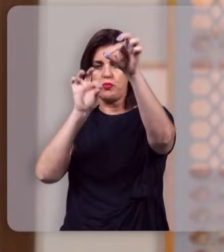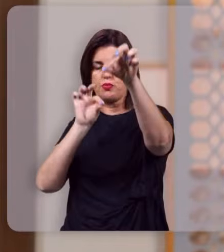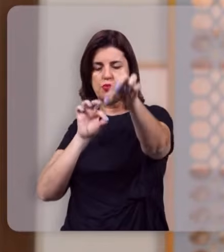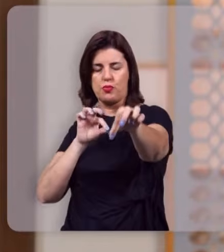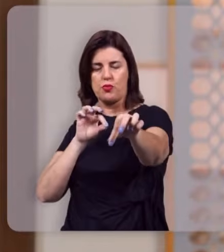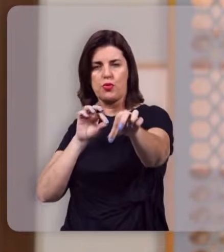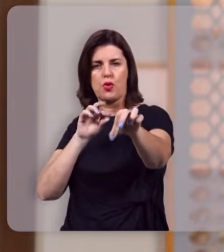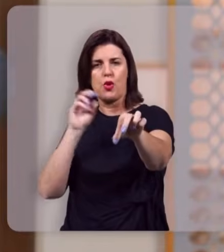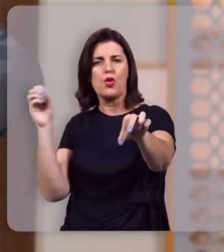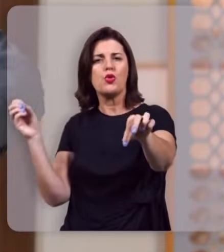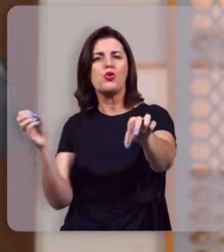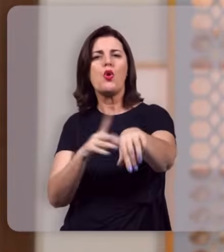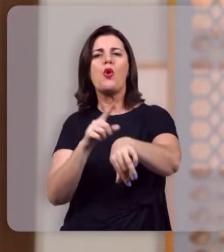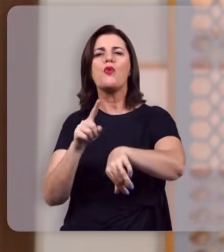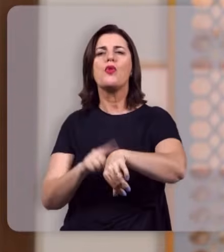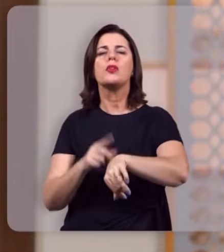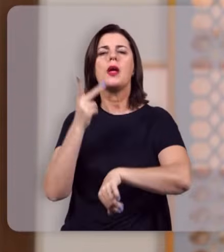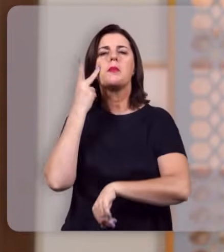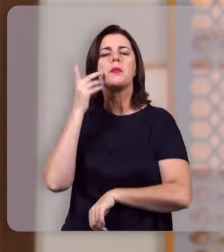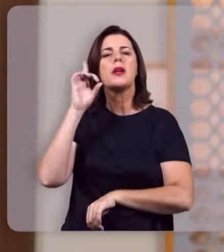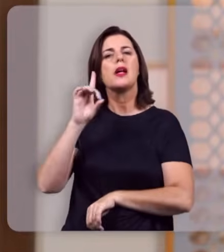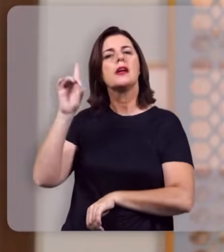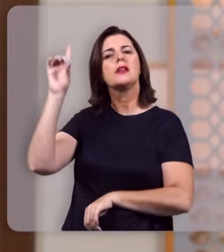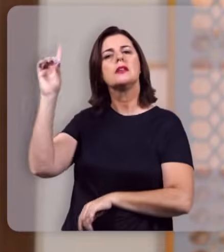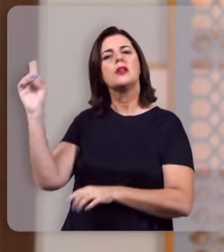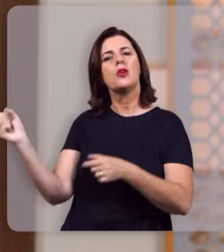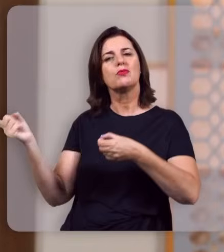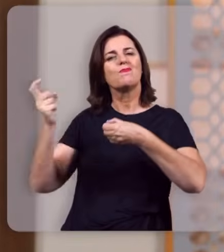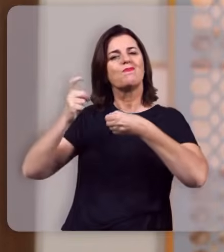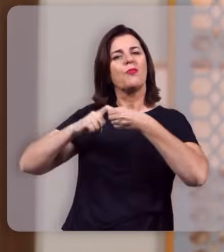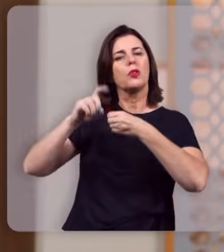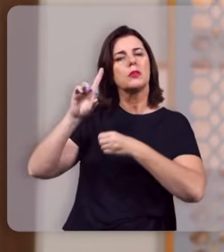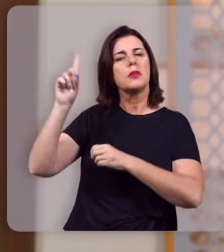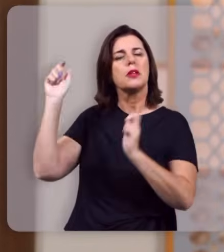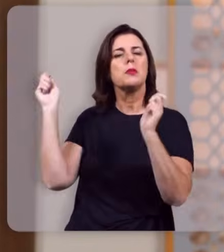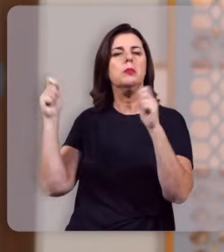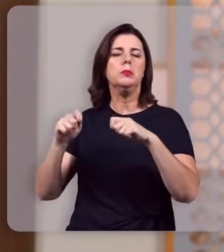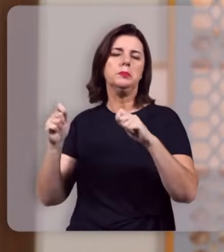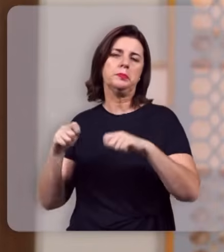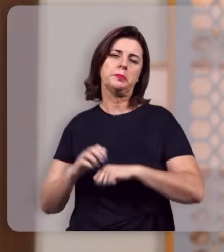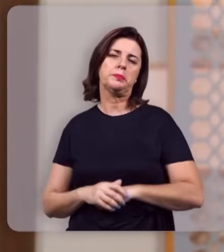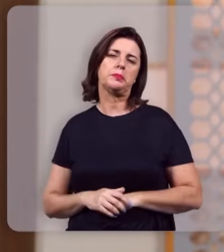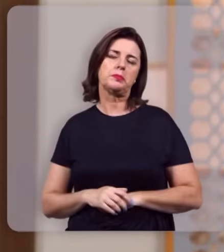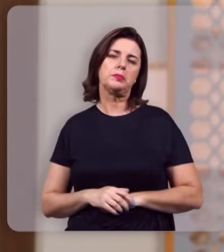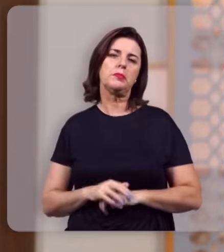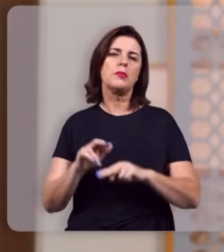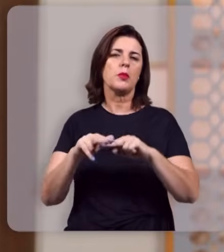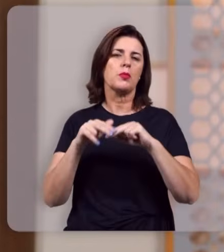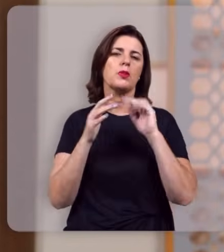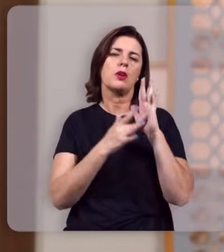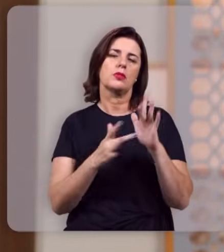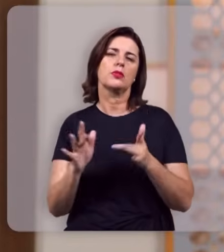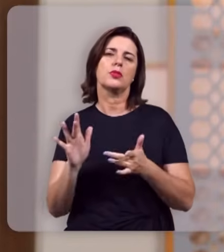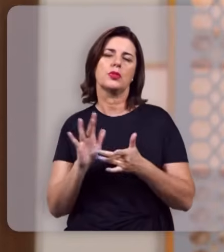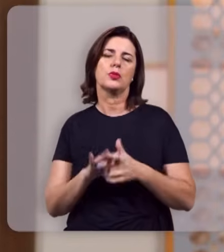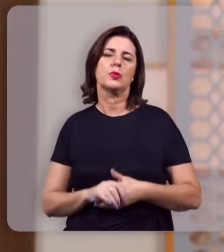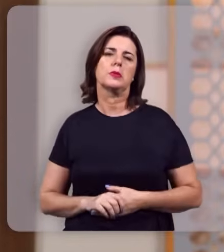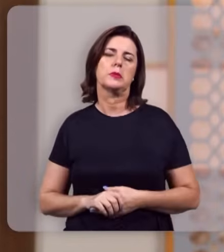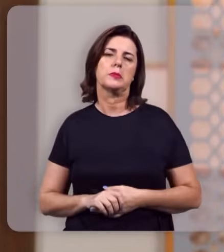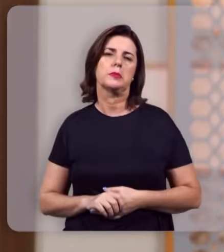está aberto. A reconciliação com Deus é possível por meio de